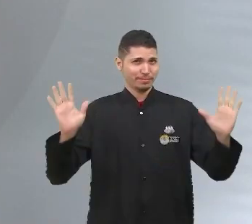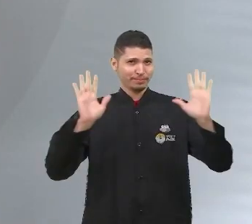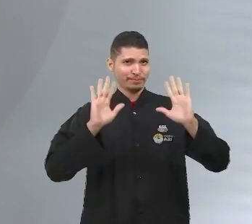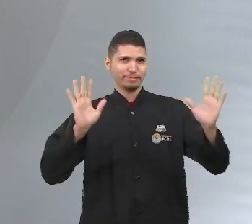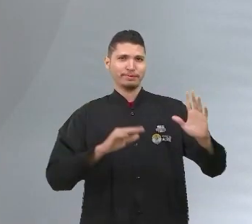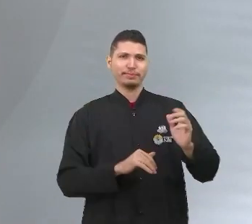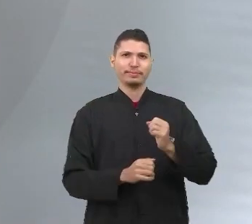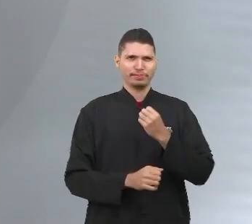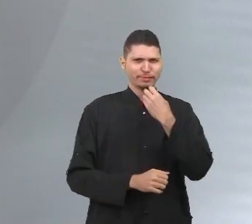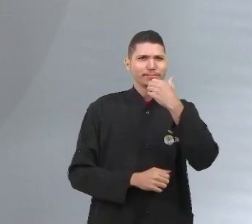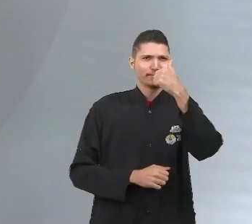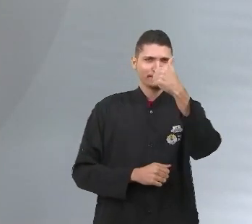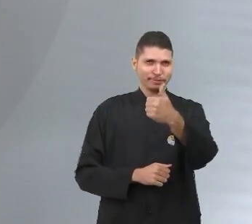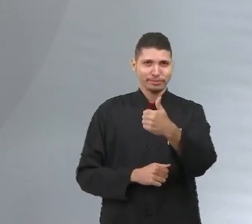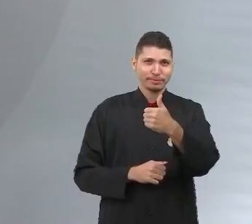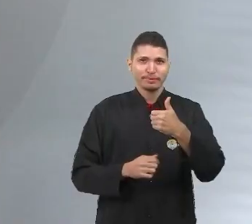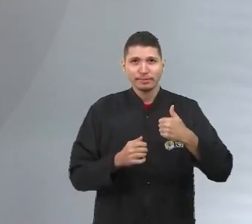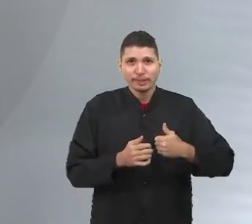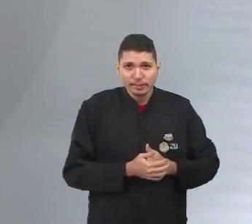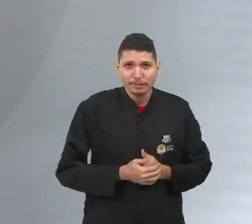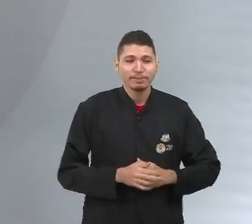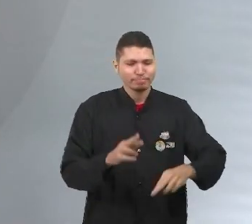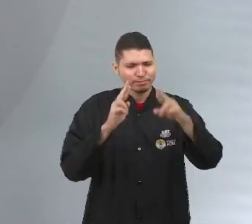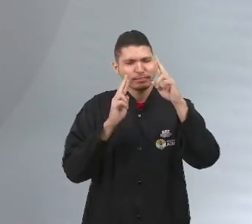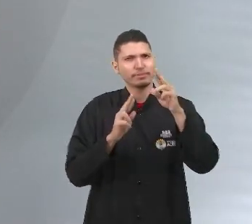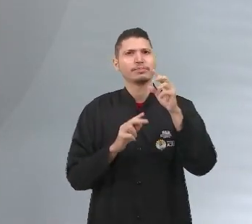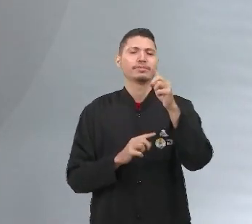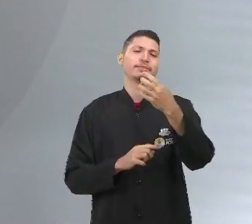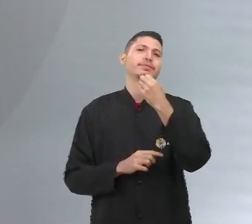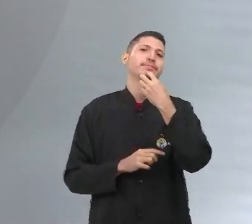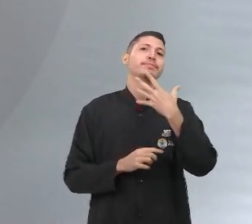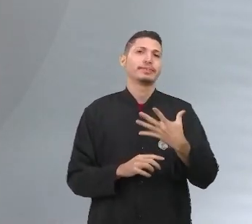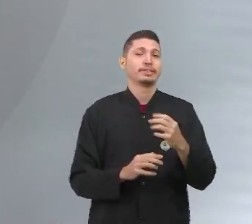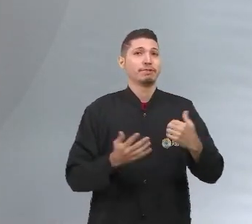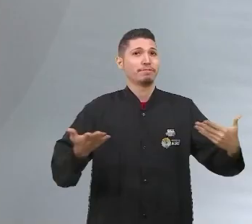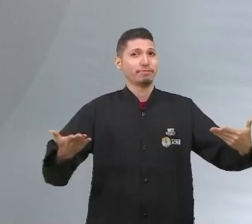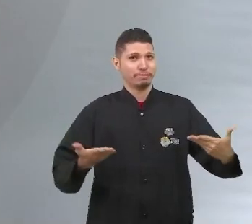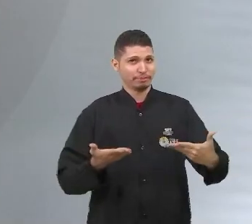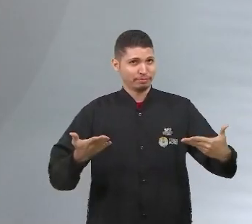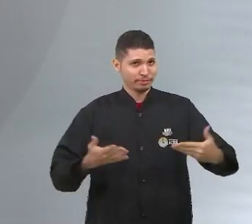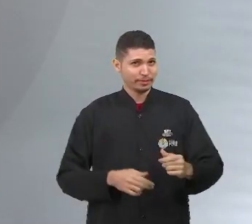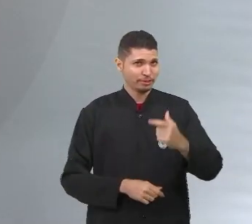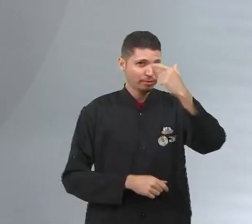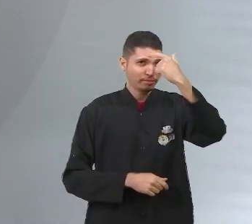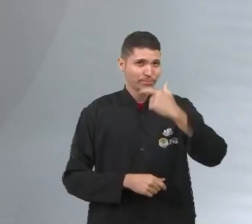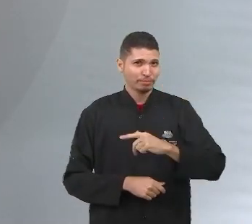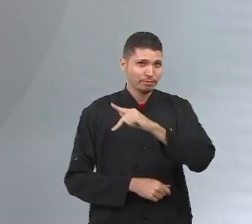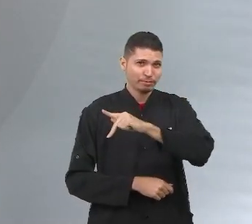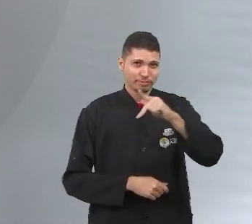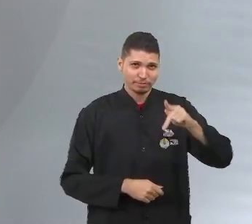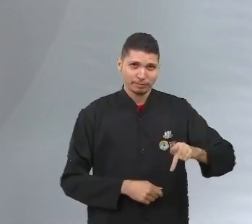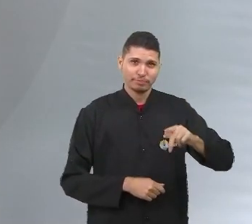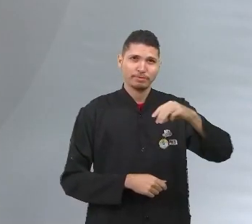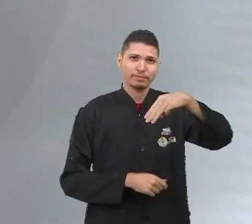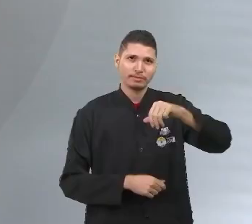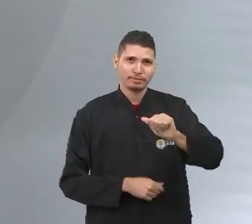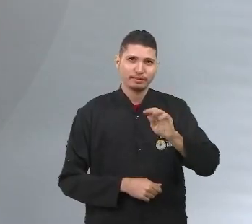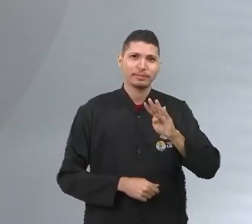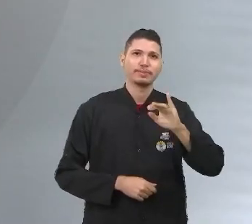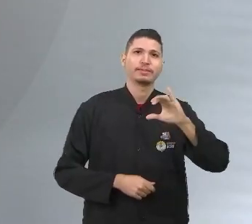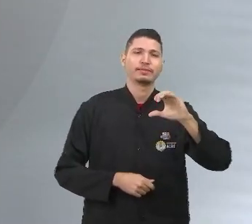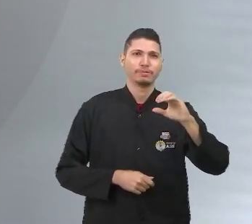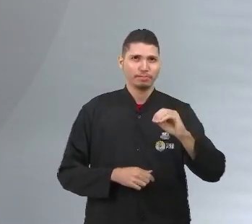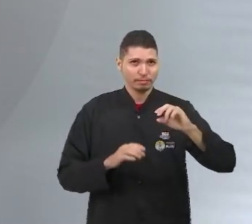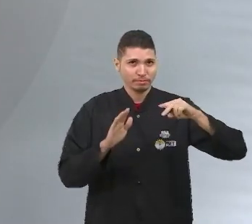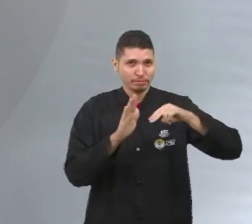Olá, pessoal, tudo bem com vocês? Espero que vocês estejam bem. Hoje, eu, professor Mábio, de Biologia, do